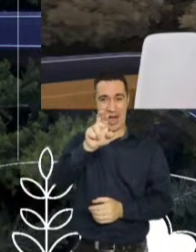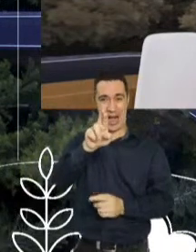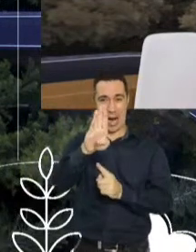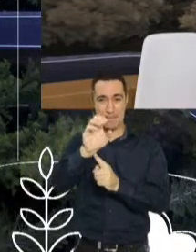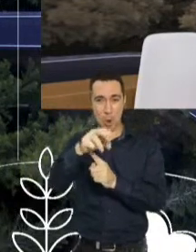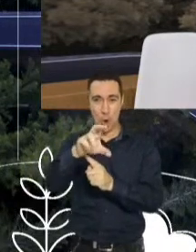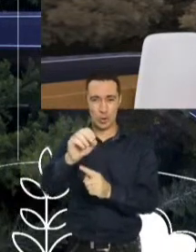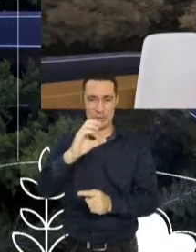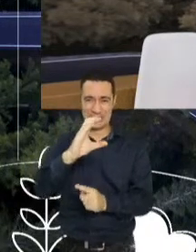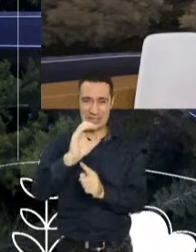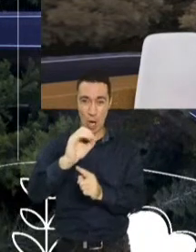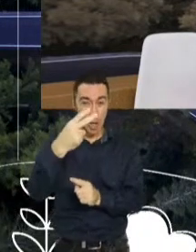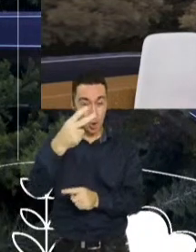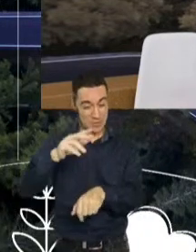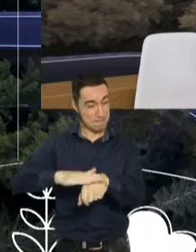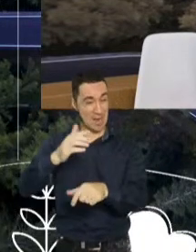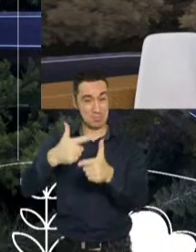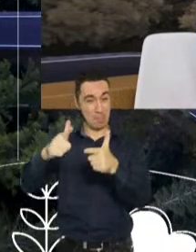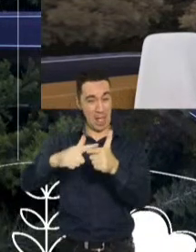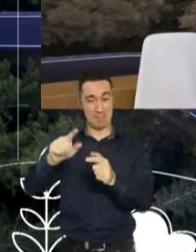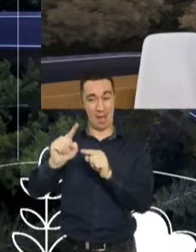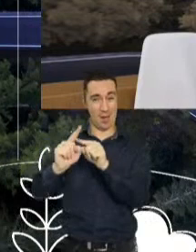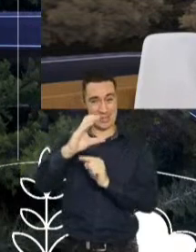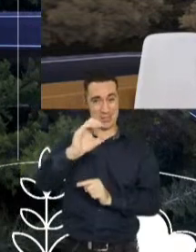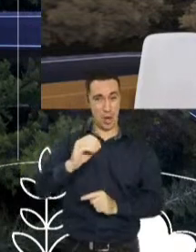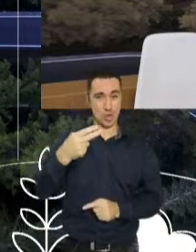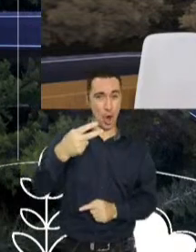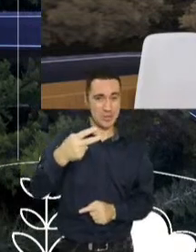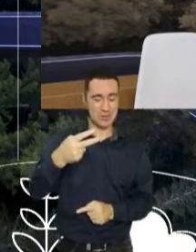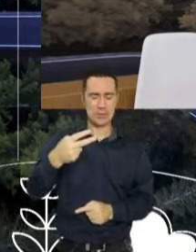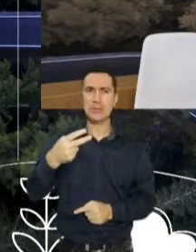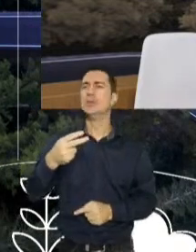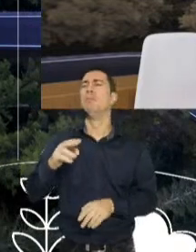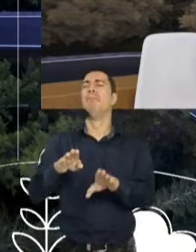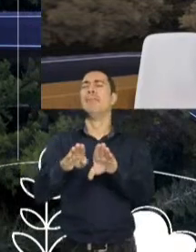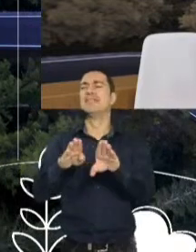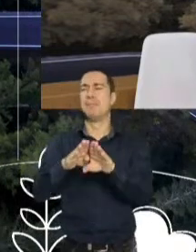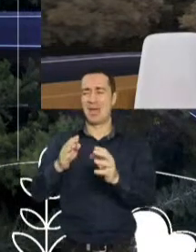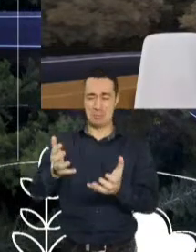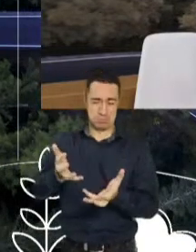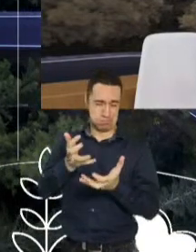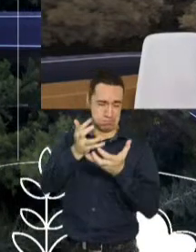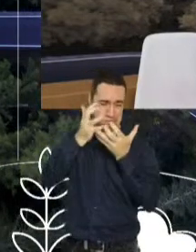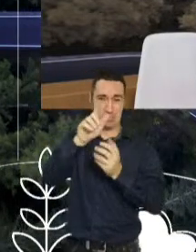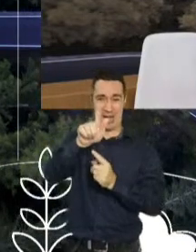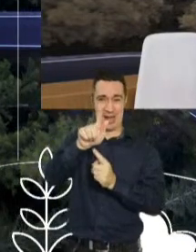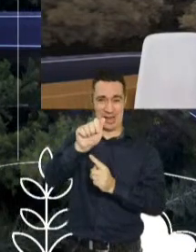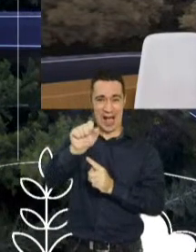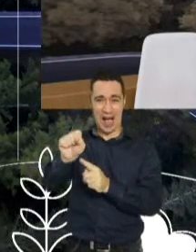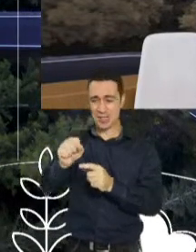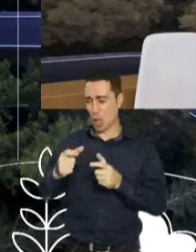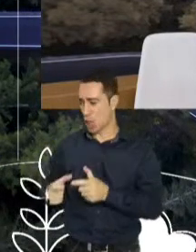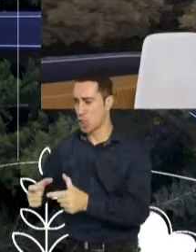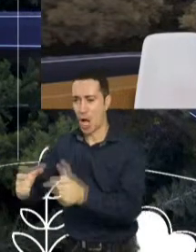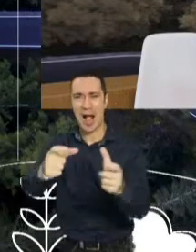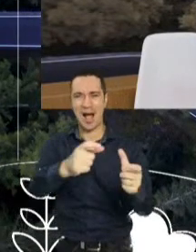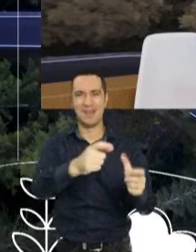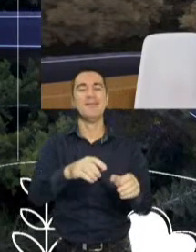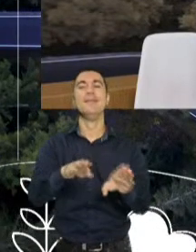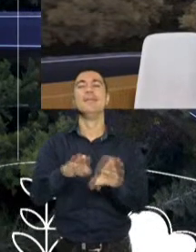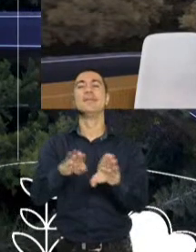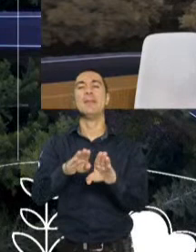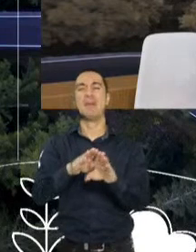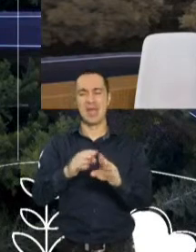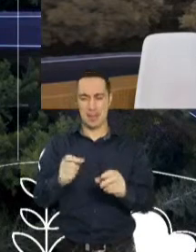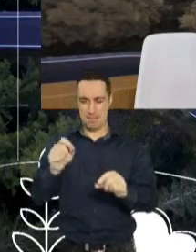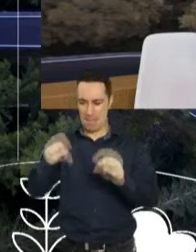grande vilão. Mas a gente sabe que muito do que a gente está falando de emissões de gases locais, os